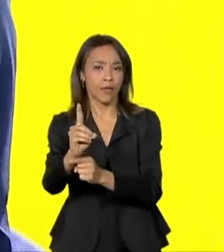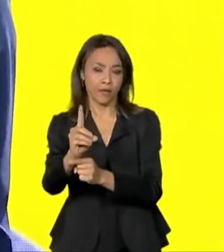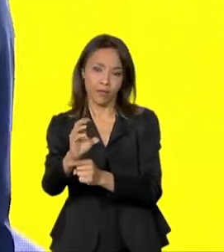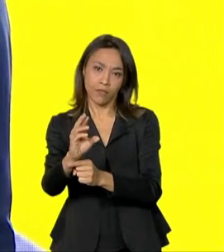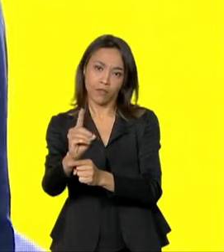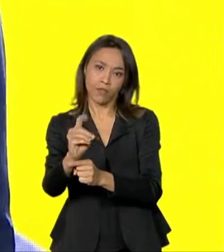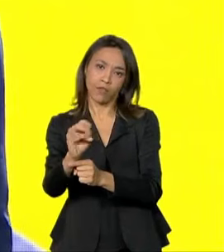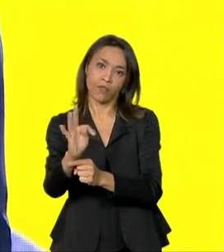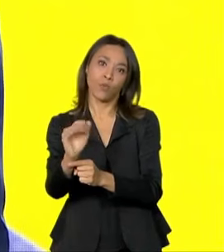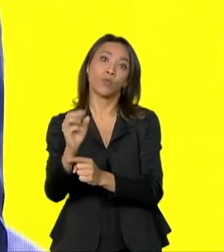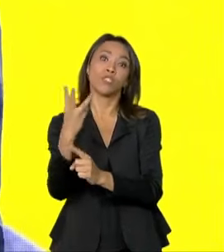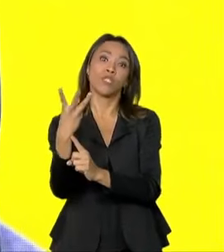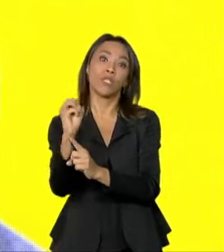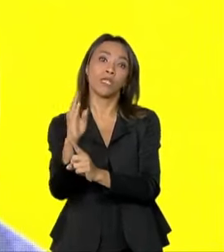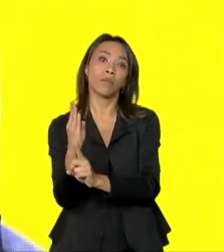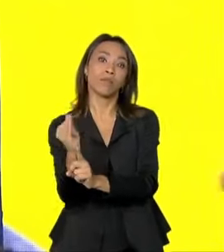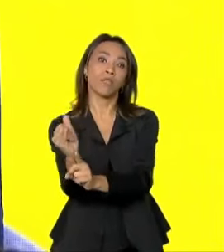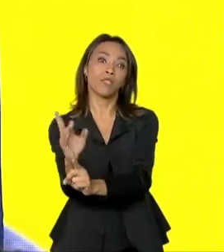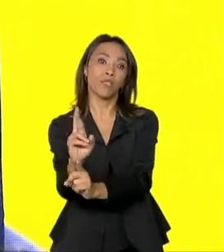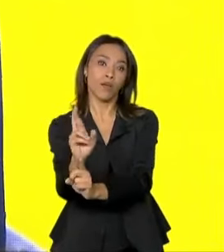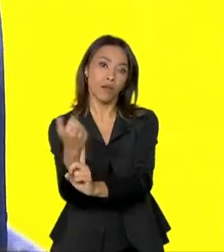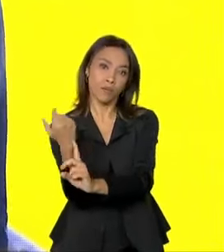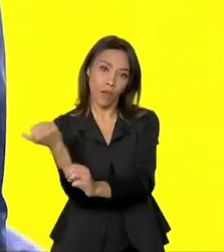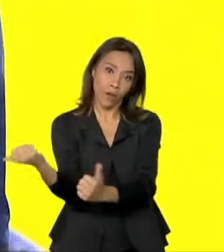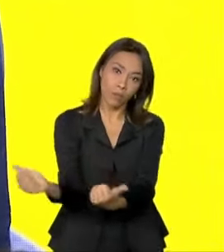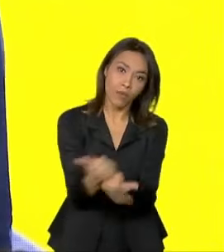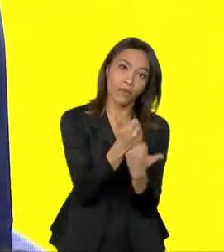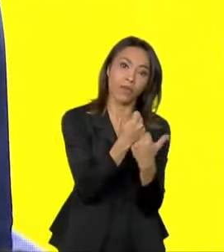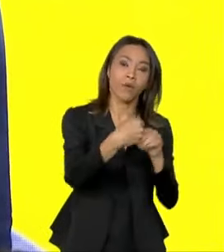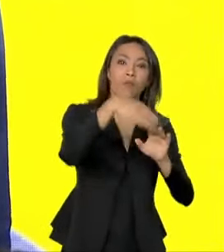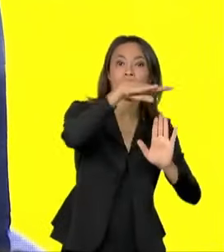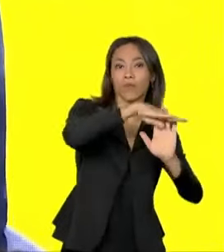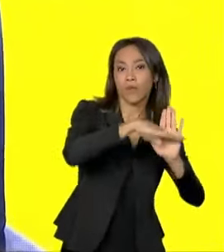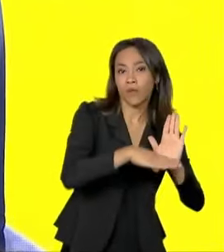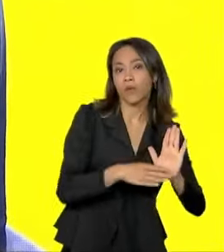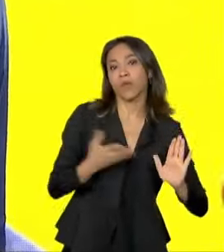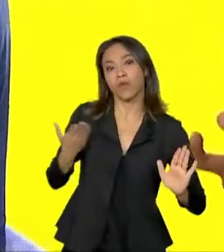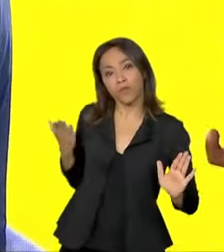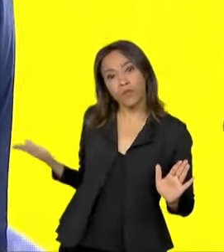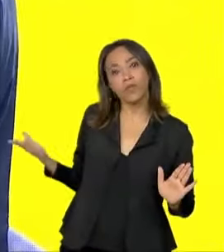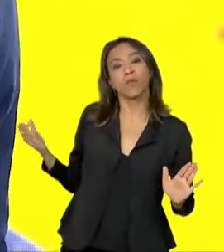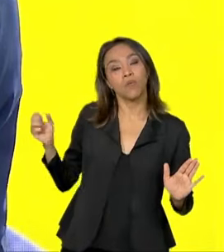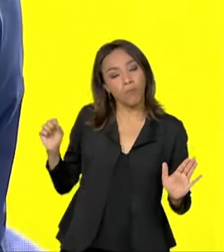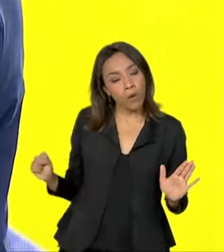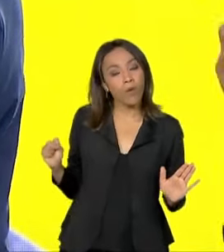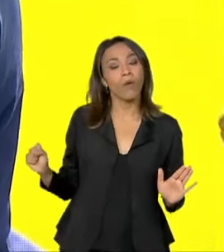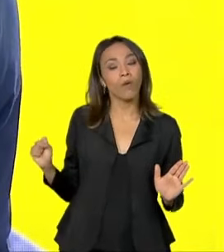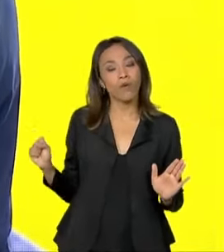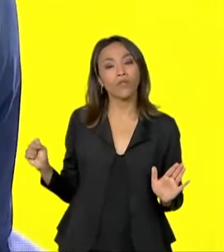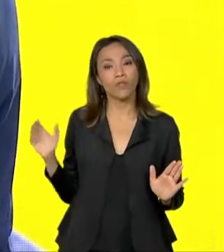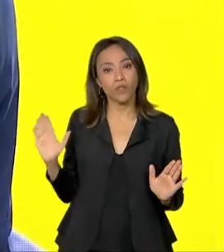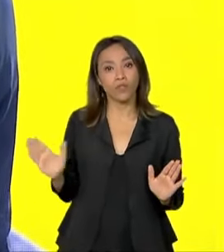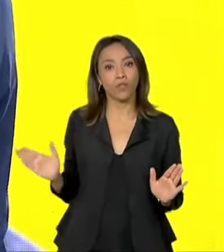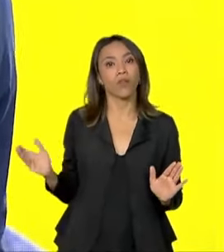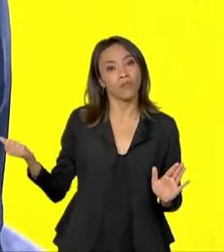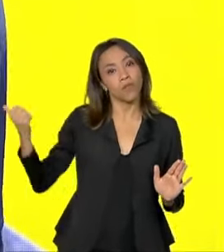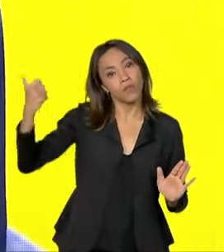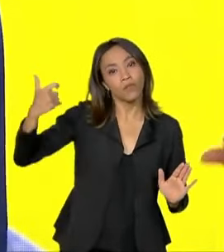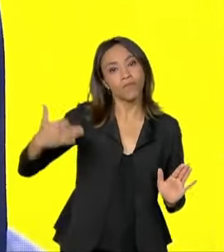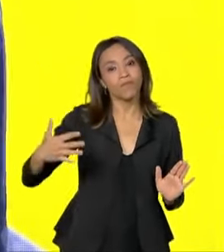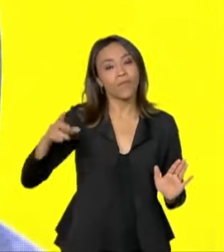reais para atender o Acredita, como o senhor pode ser conceituado nessa palavra,